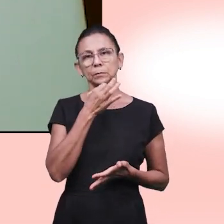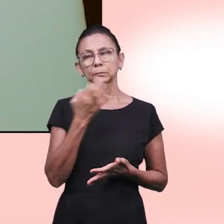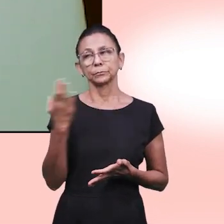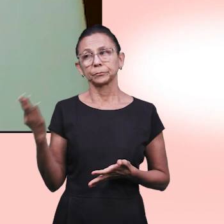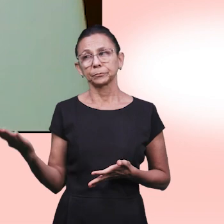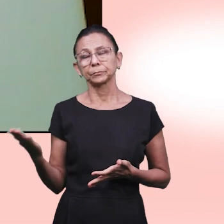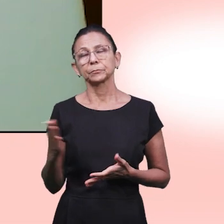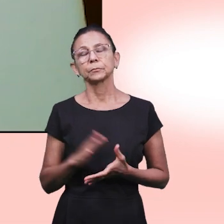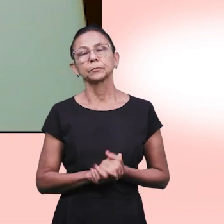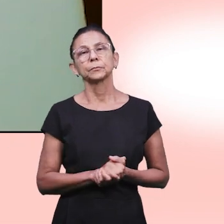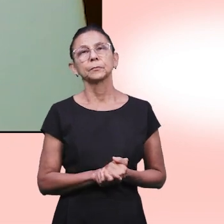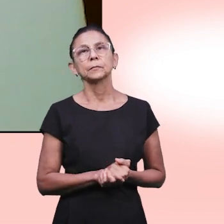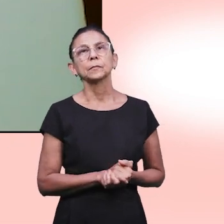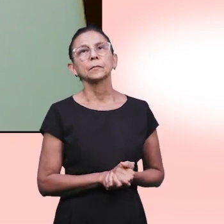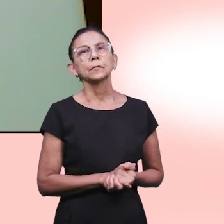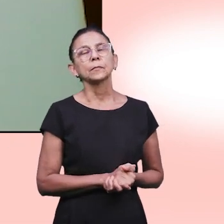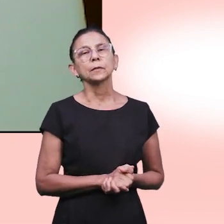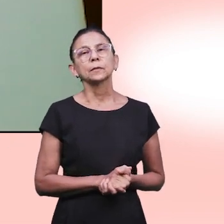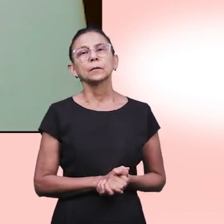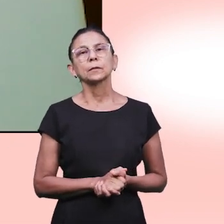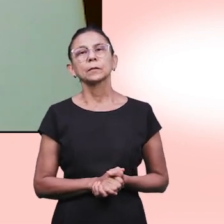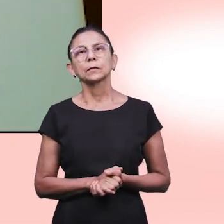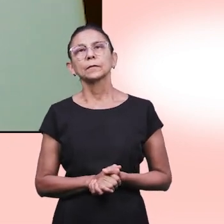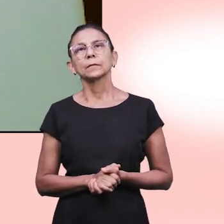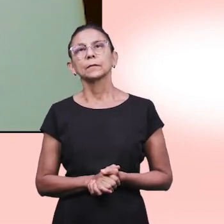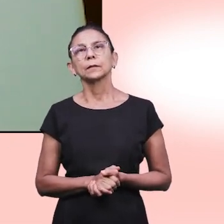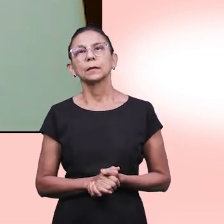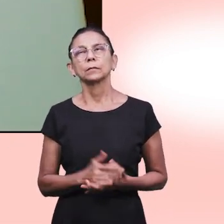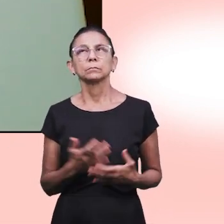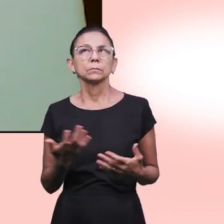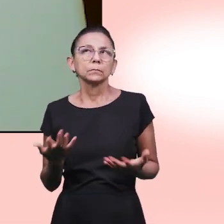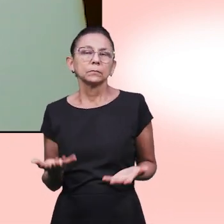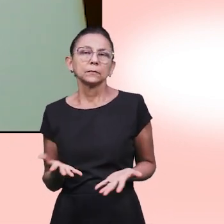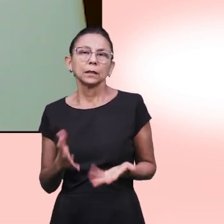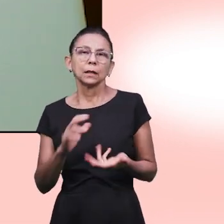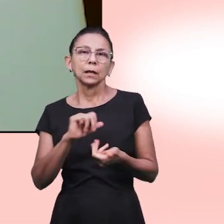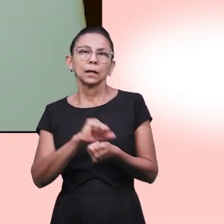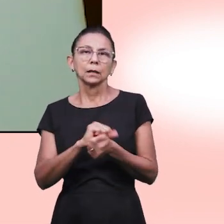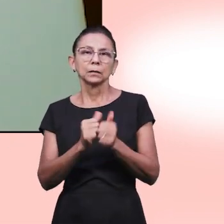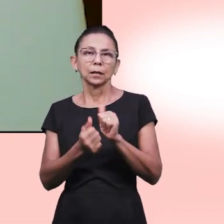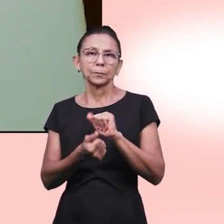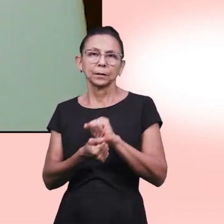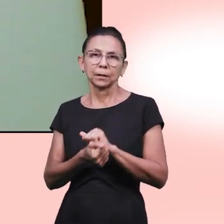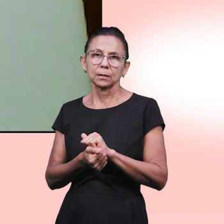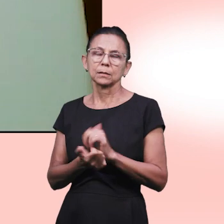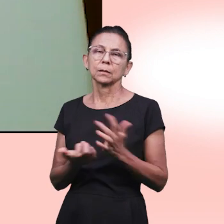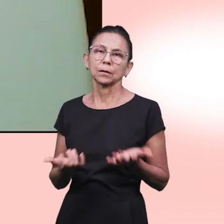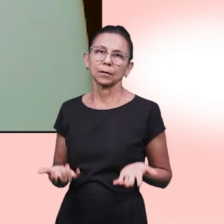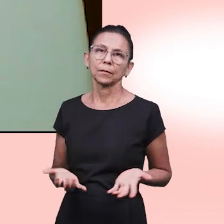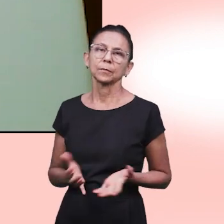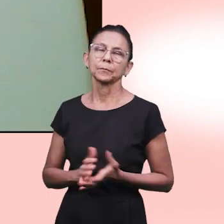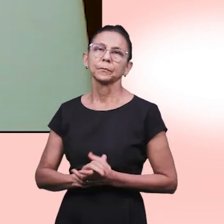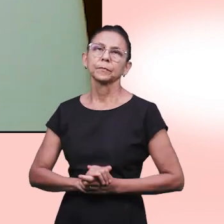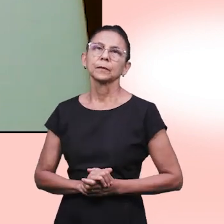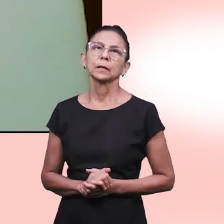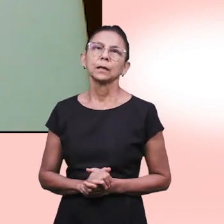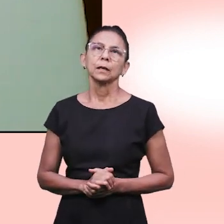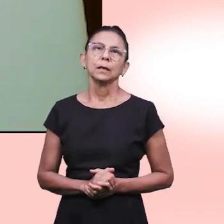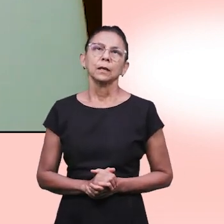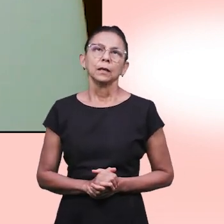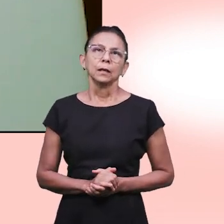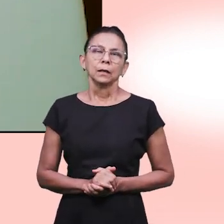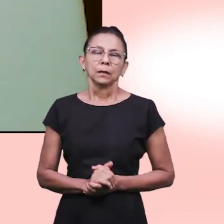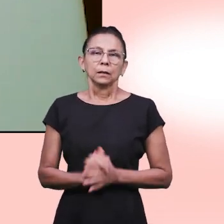sugestões, né? Nada mais são, irmãos, que sugestões de a adaptação nas perguntas da